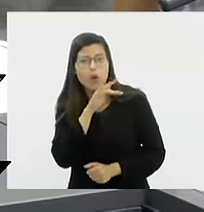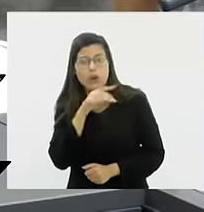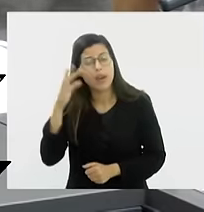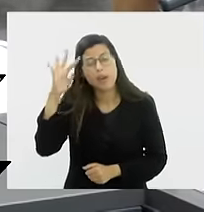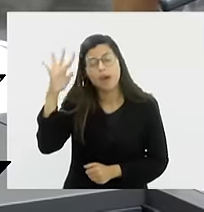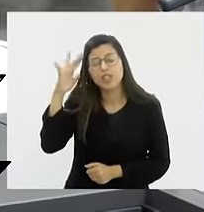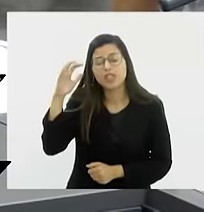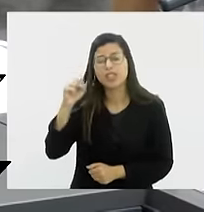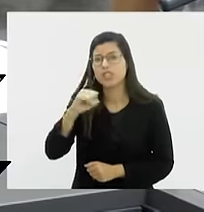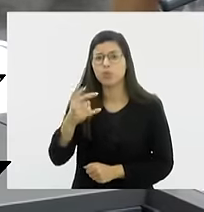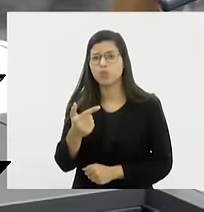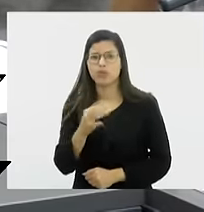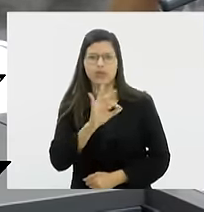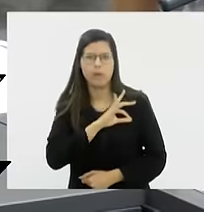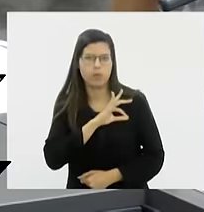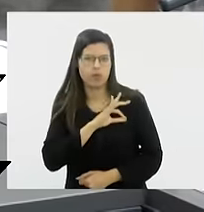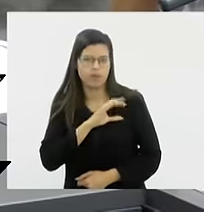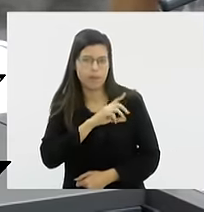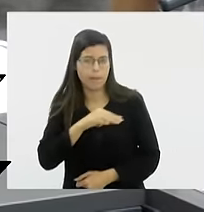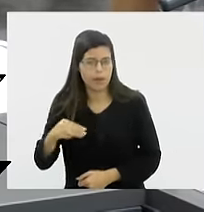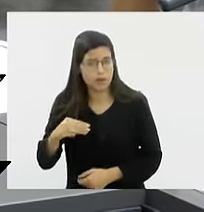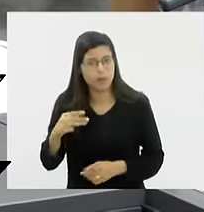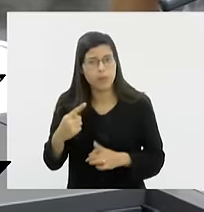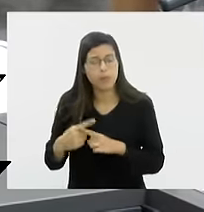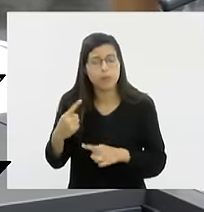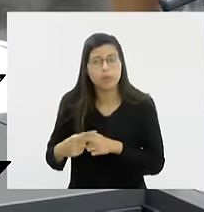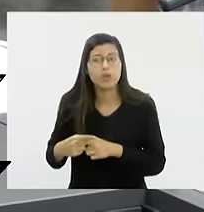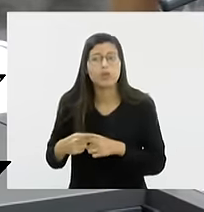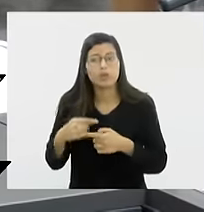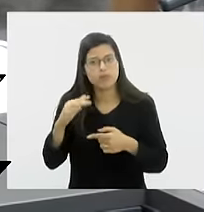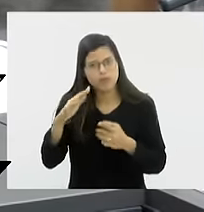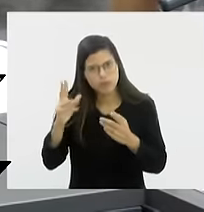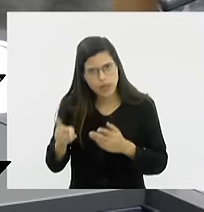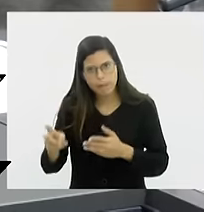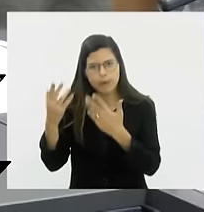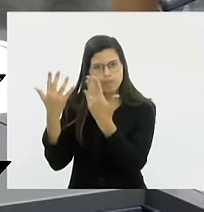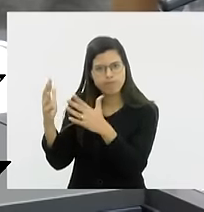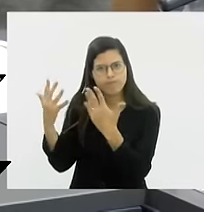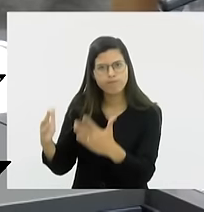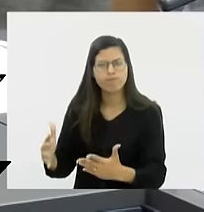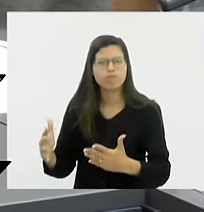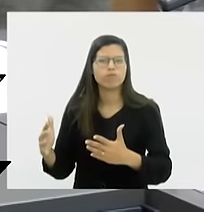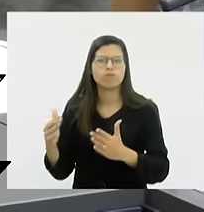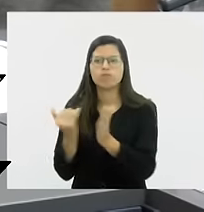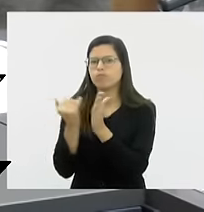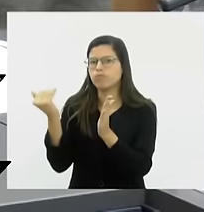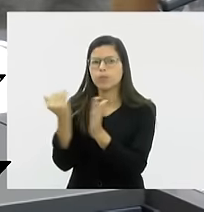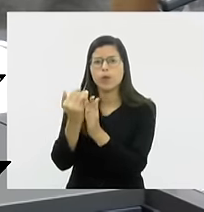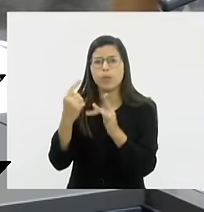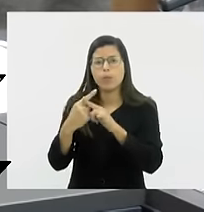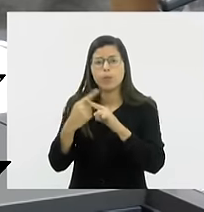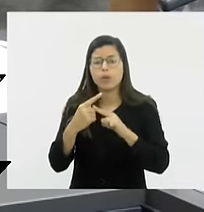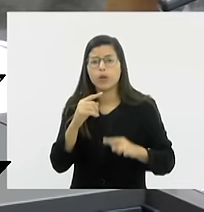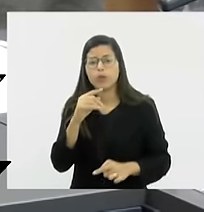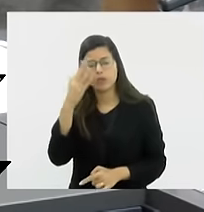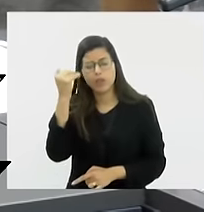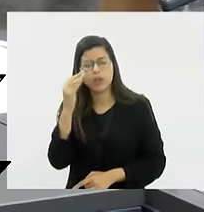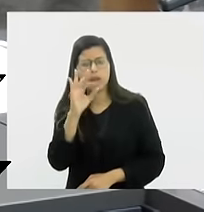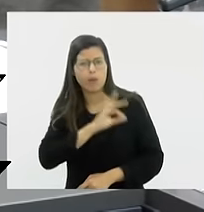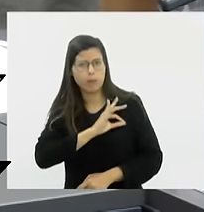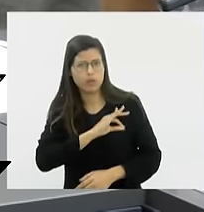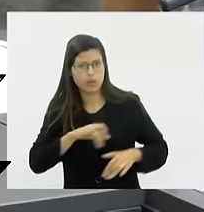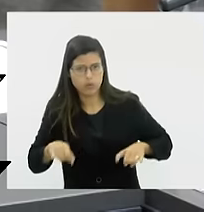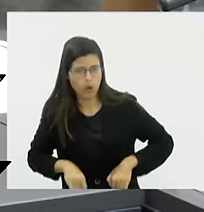inferno. Por isso que eu estou sempre aqui homenageando, citando, levantando a moral das polícias, deputado Thiago Rangel, porque eu sei que eles sofrem. Eu sei o que eles sofrem na